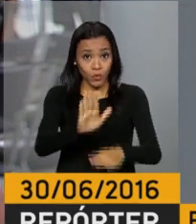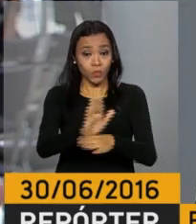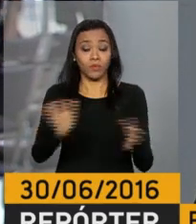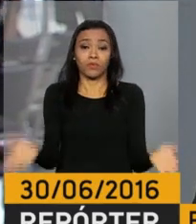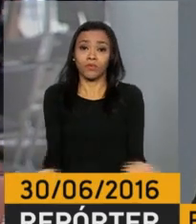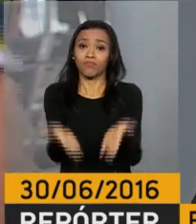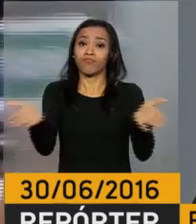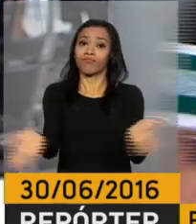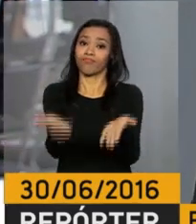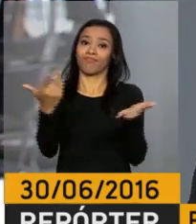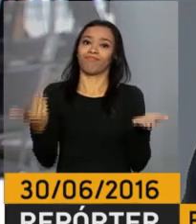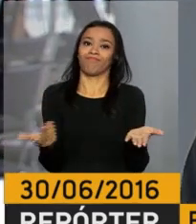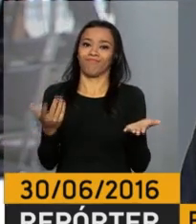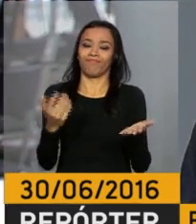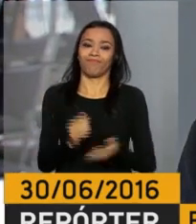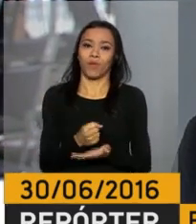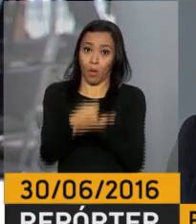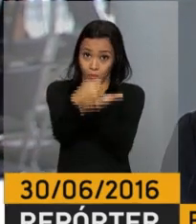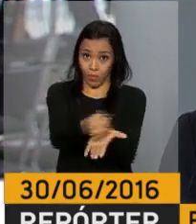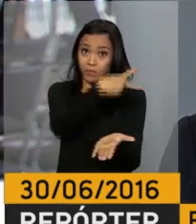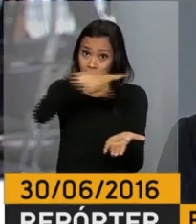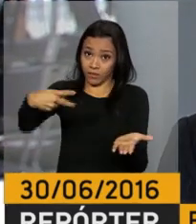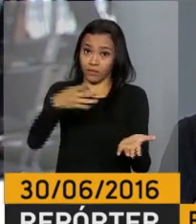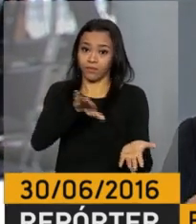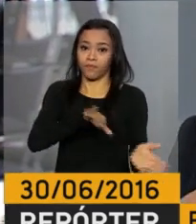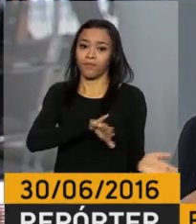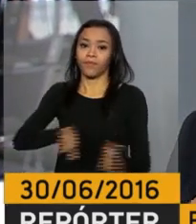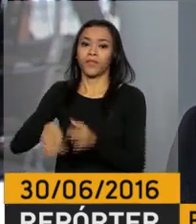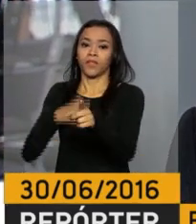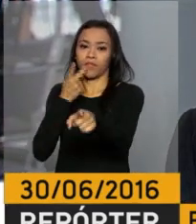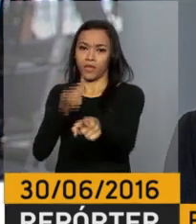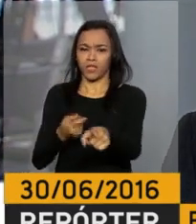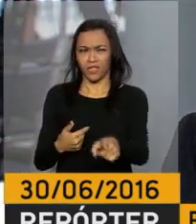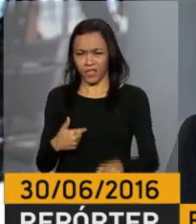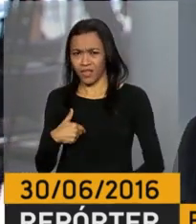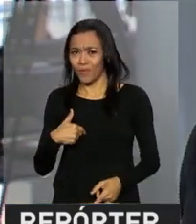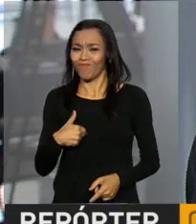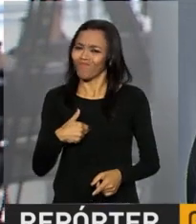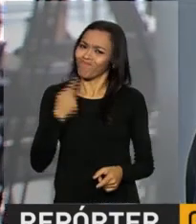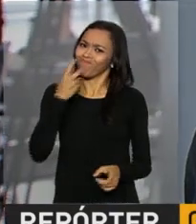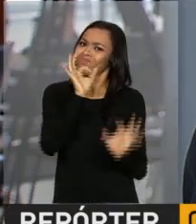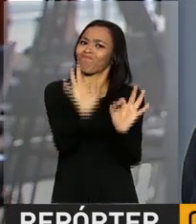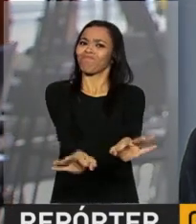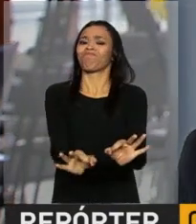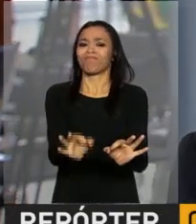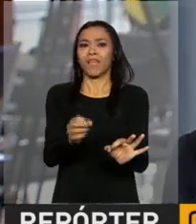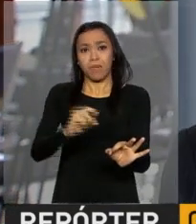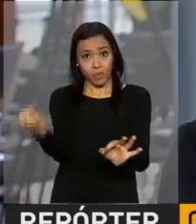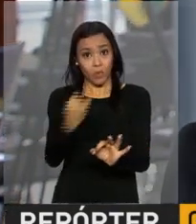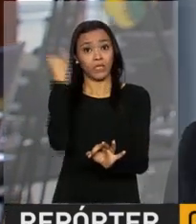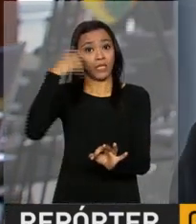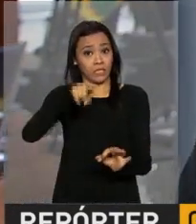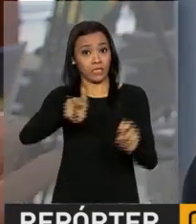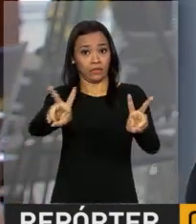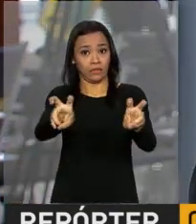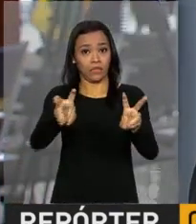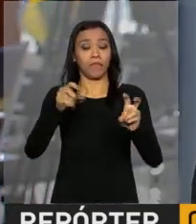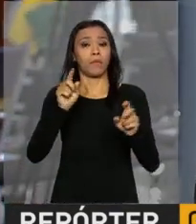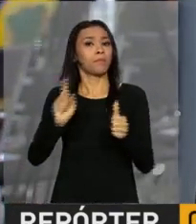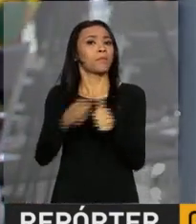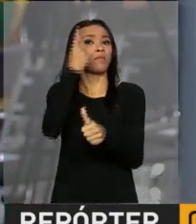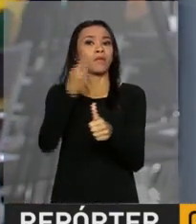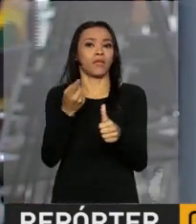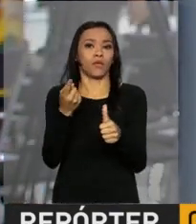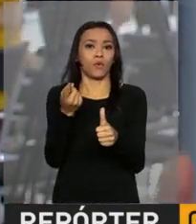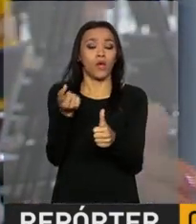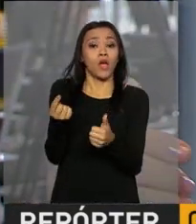colocado pelo presidente em exercício eu não tenho dúvida que essa é é o assunto de maior importância que nós vamos tratar primeiro a retomada